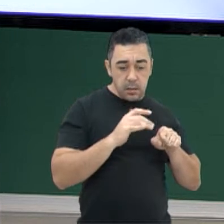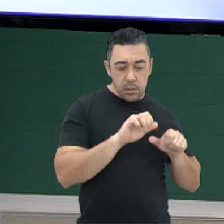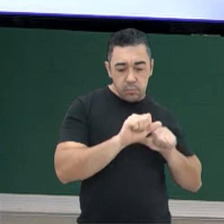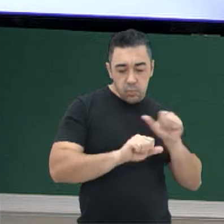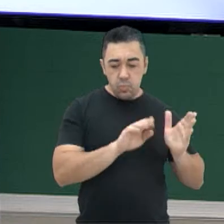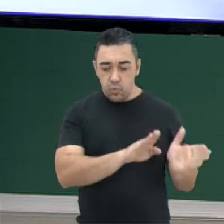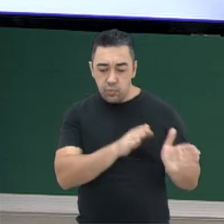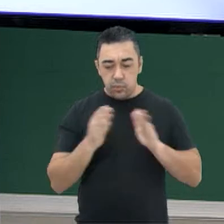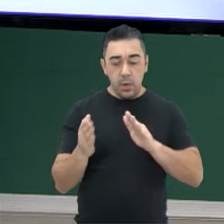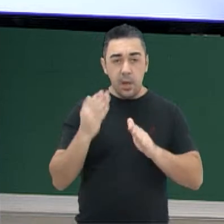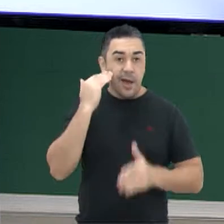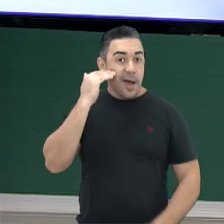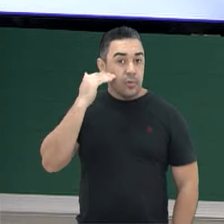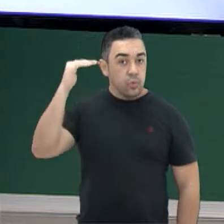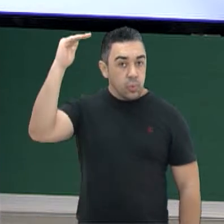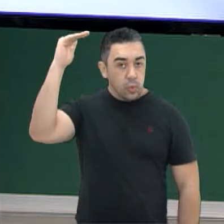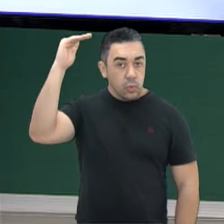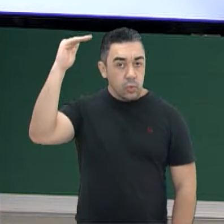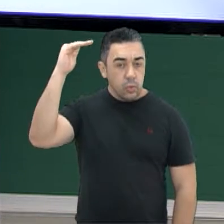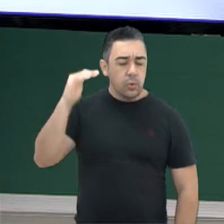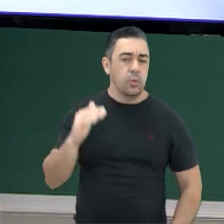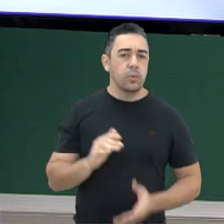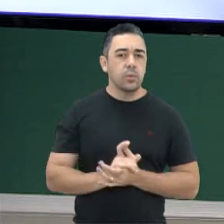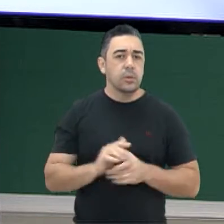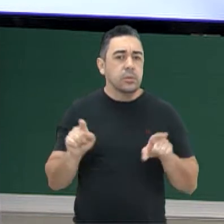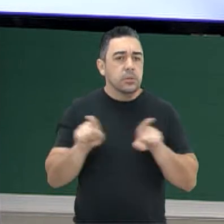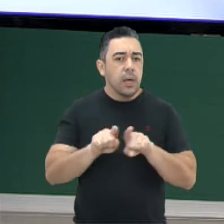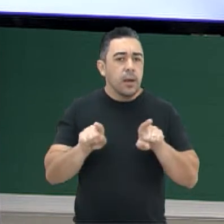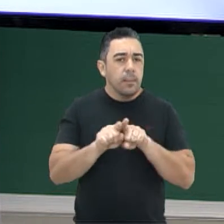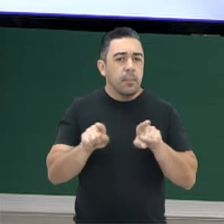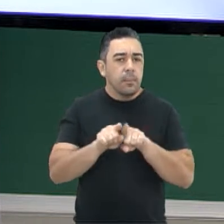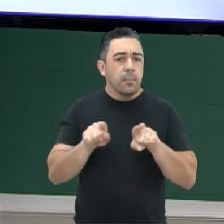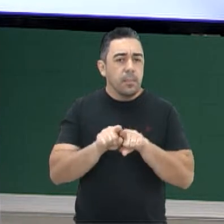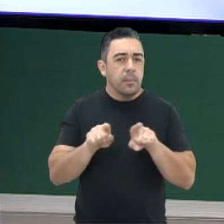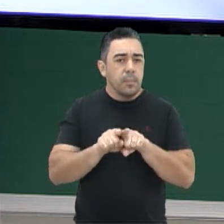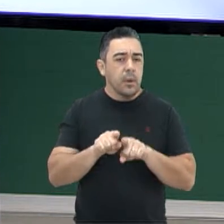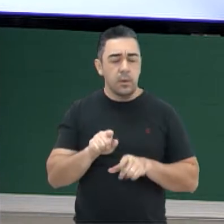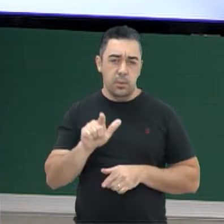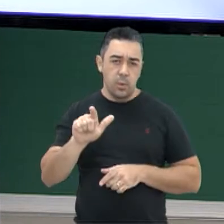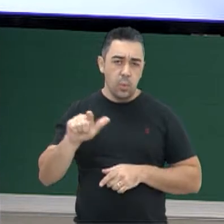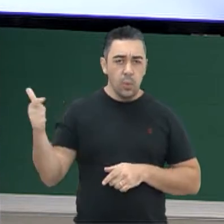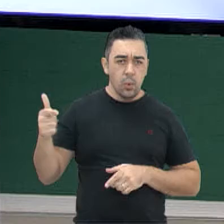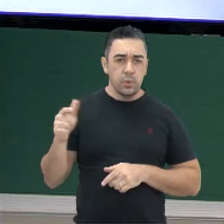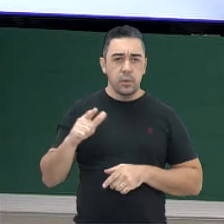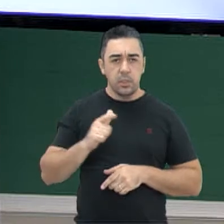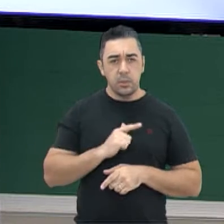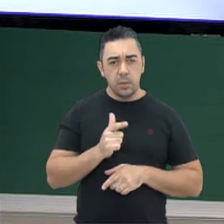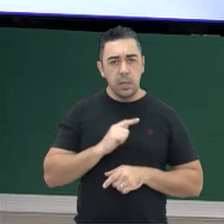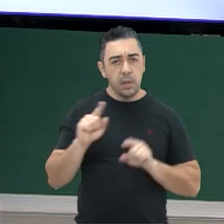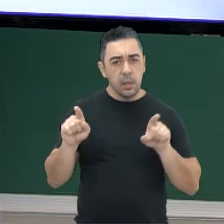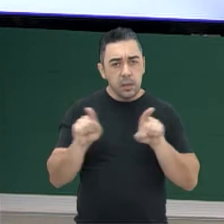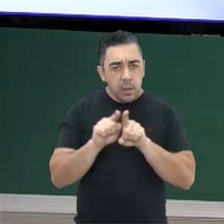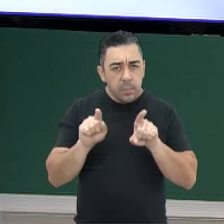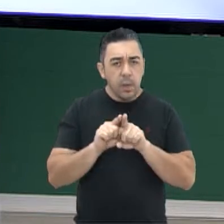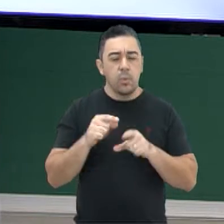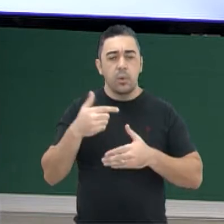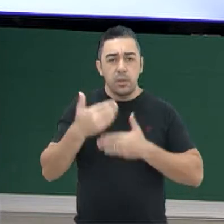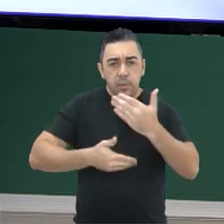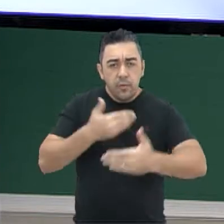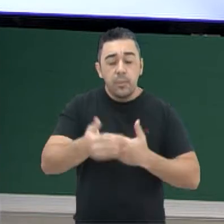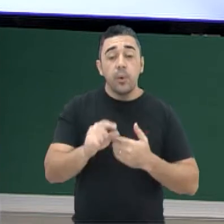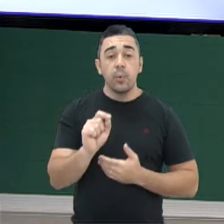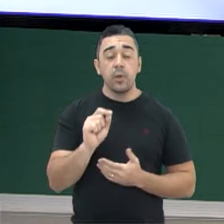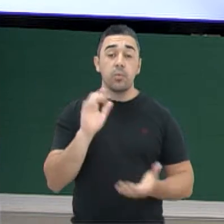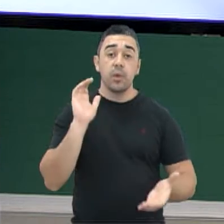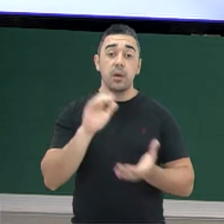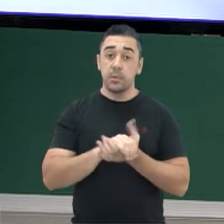torna adulto. Além disso também, que daí não tem a ver com essas fases do desenvolvimento, é